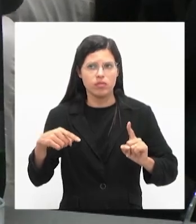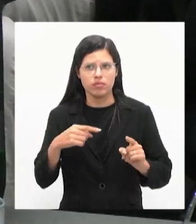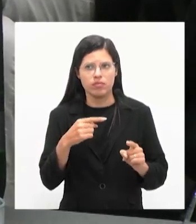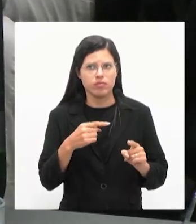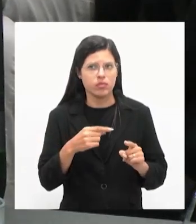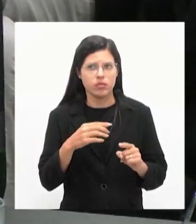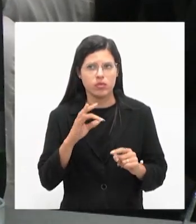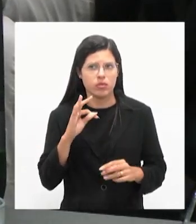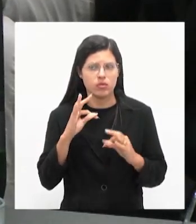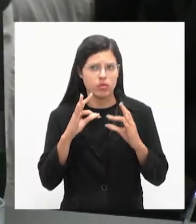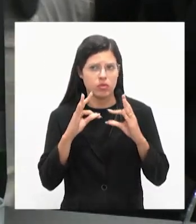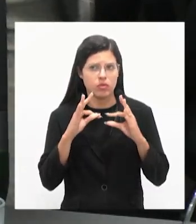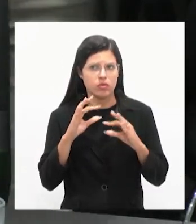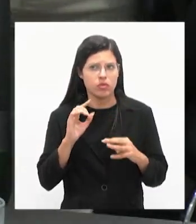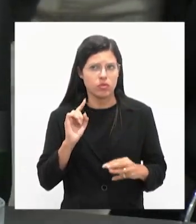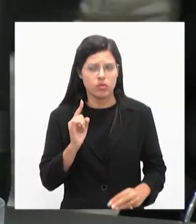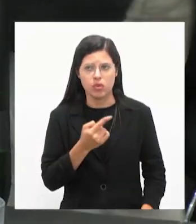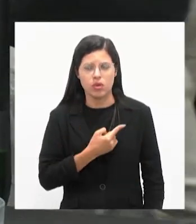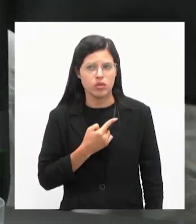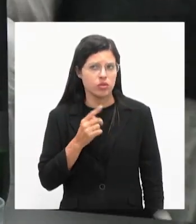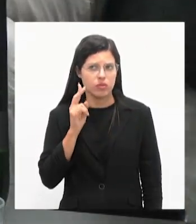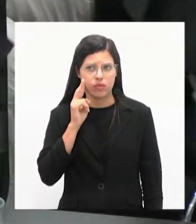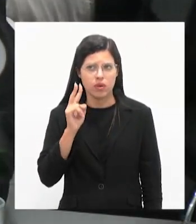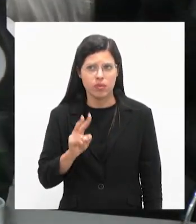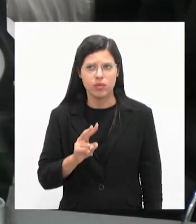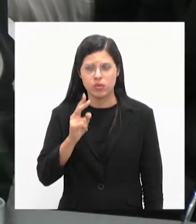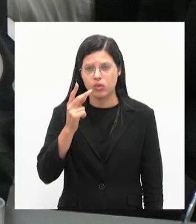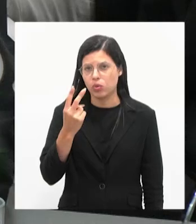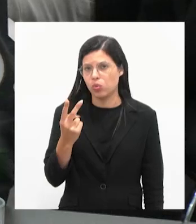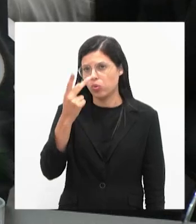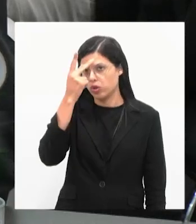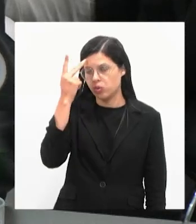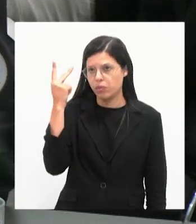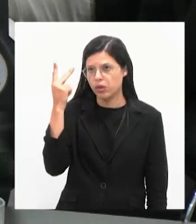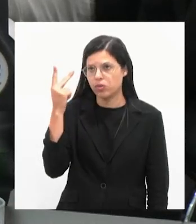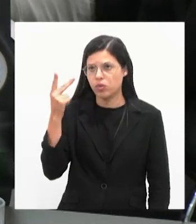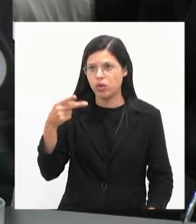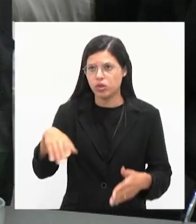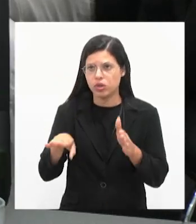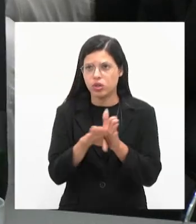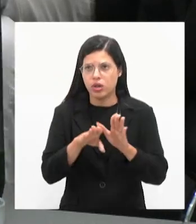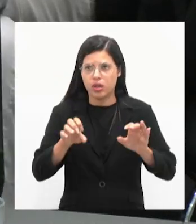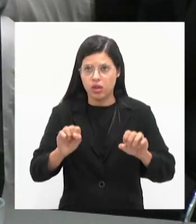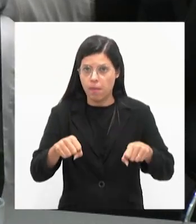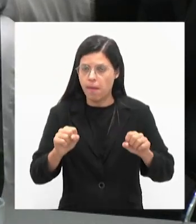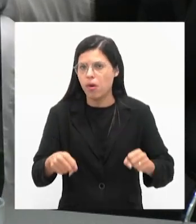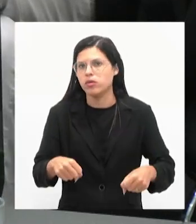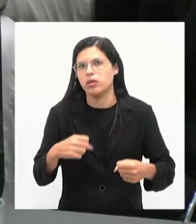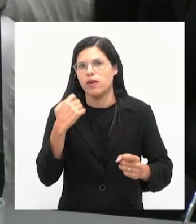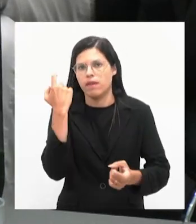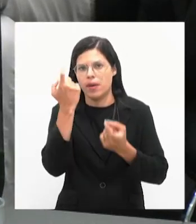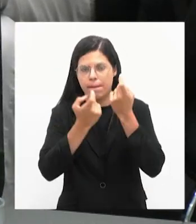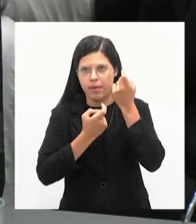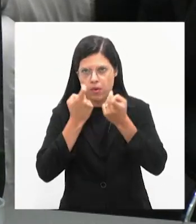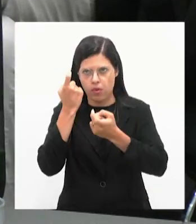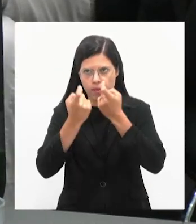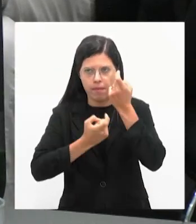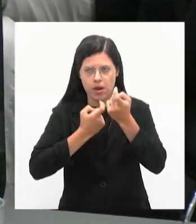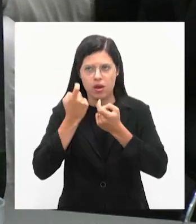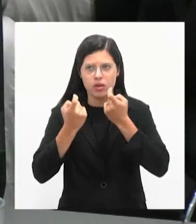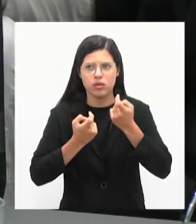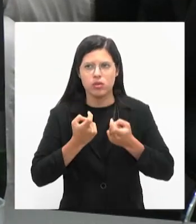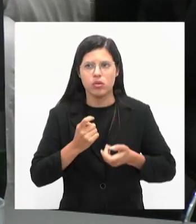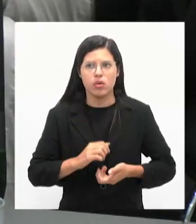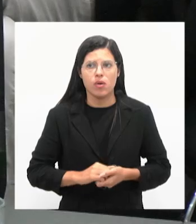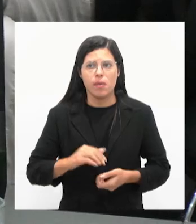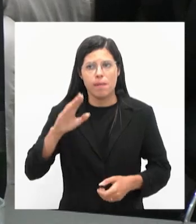vê dois cidadãos chegando numa moto, a gente fica preocupado. Né? É o principal instrumento do crime. É